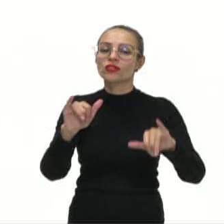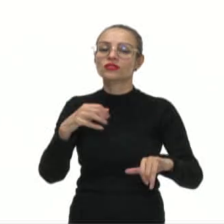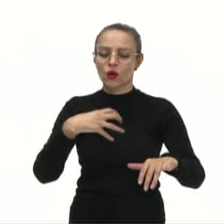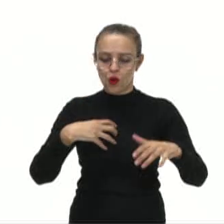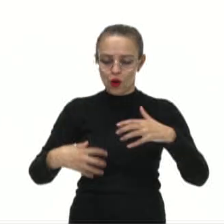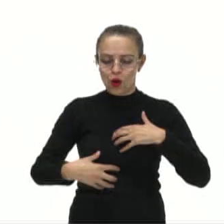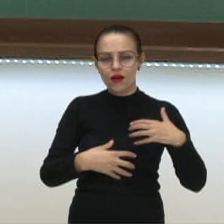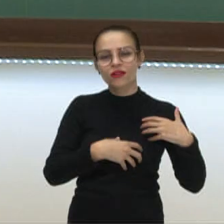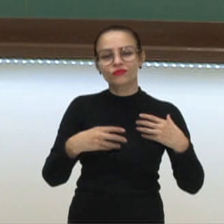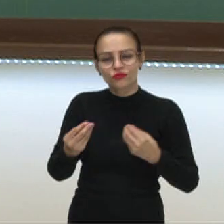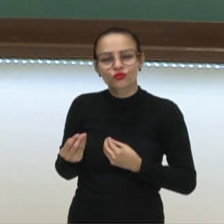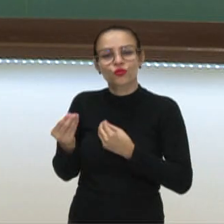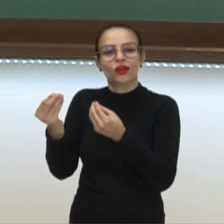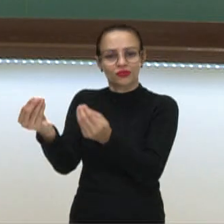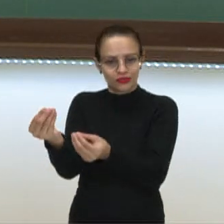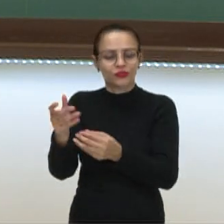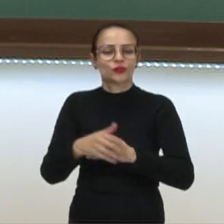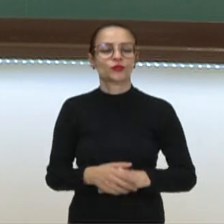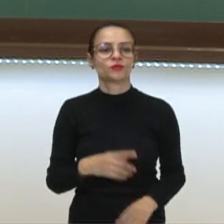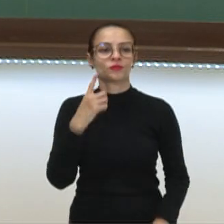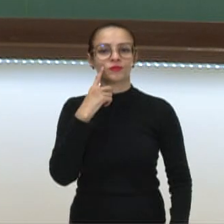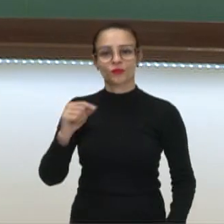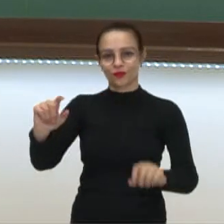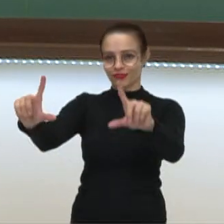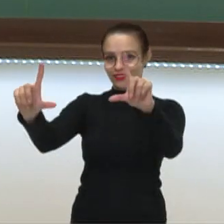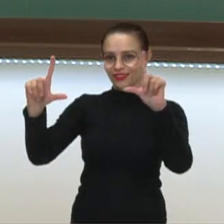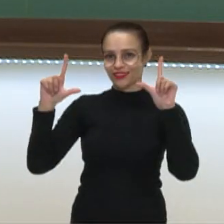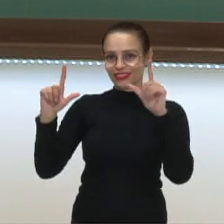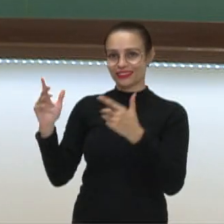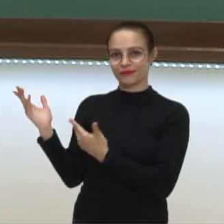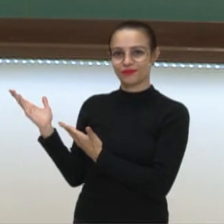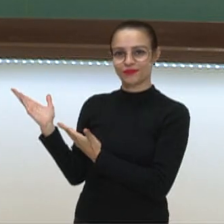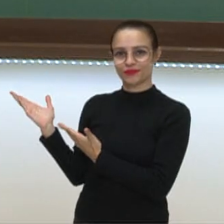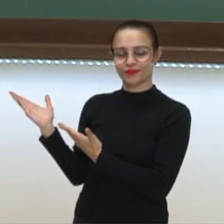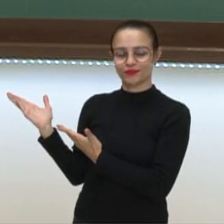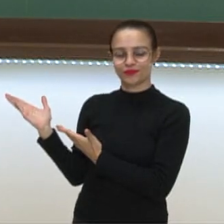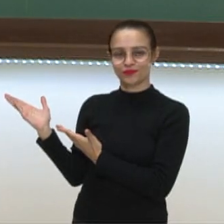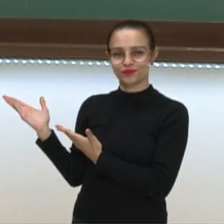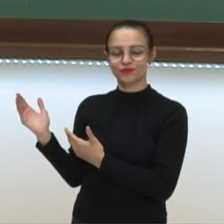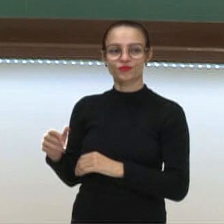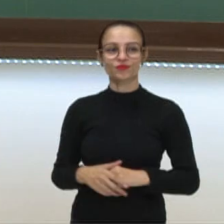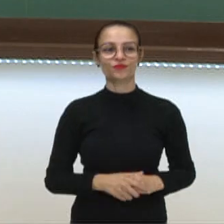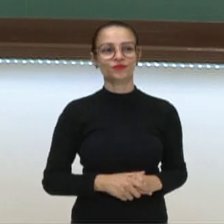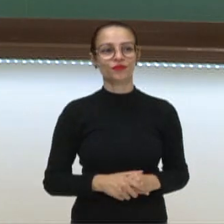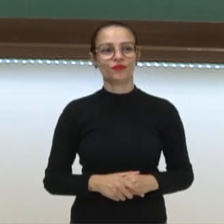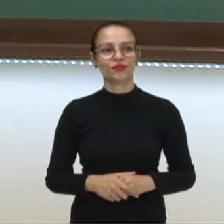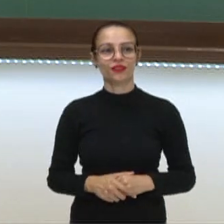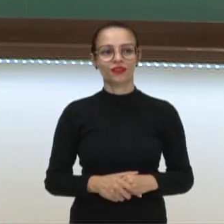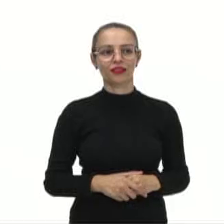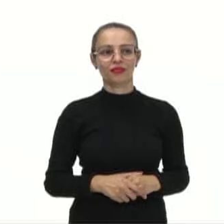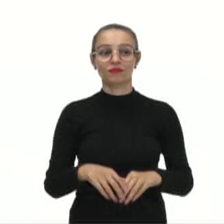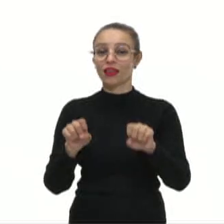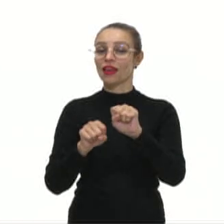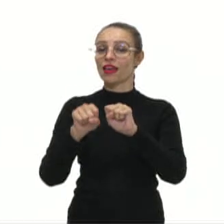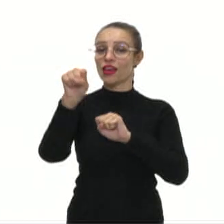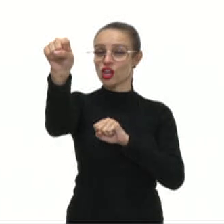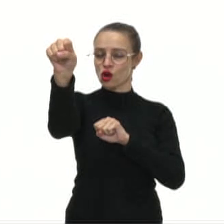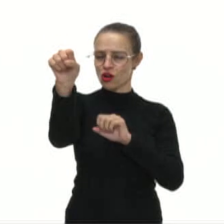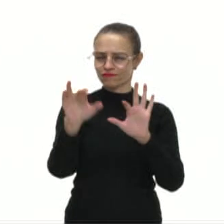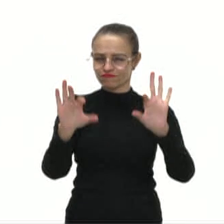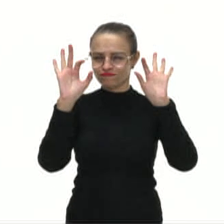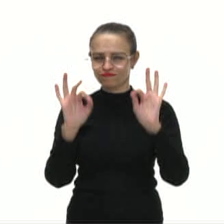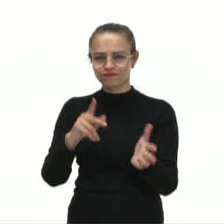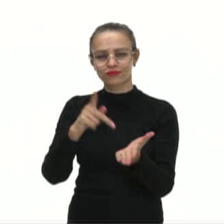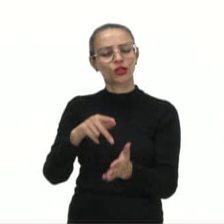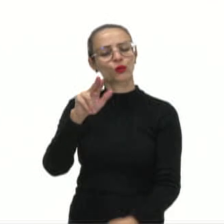órgãos, por exemplo. Então, aqui no close do cartaz, eu tenho a frase: um herói de verdade